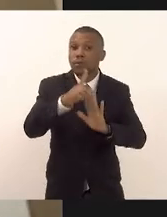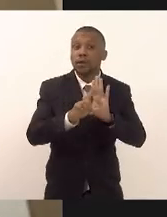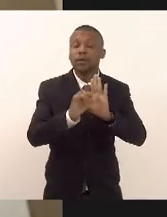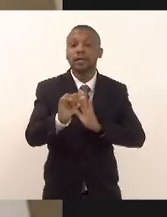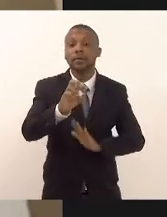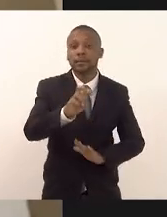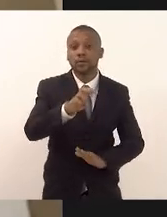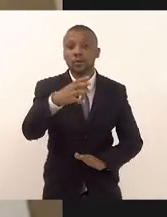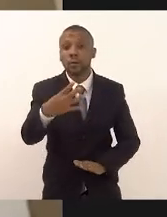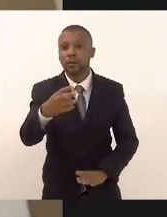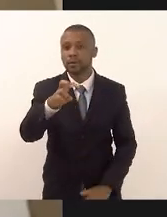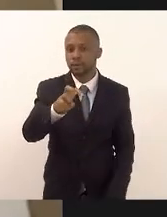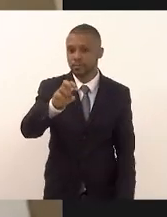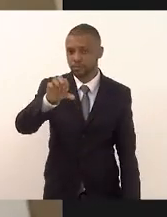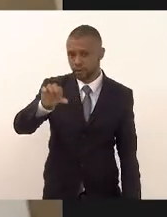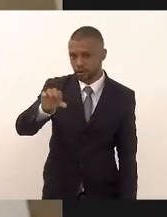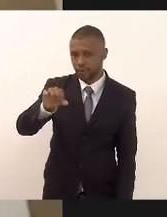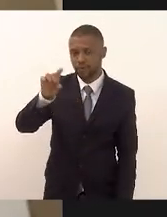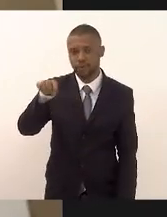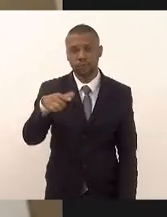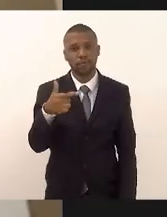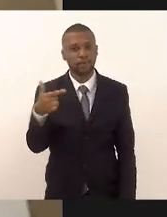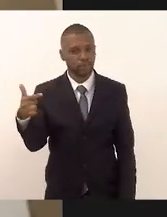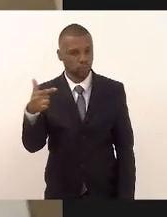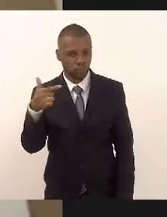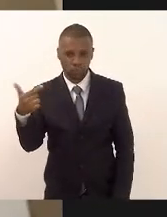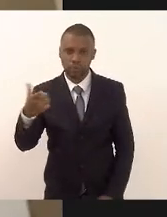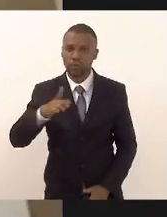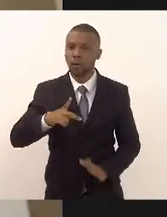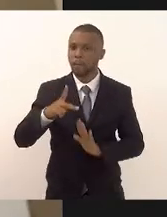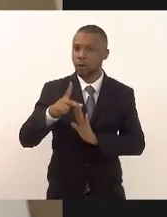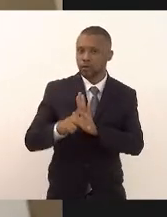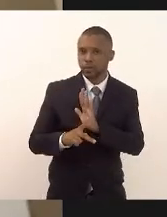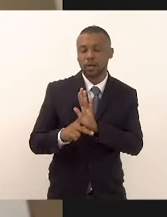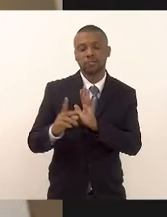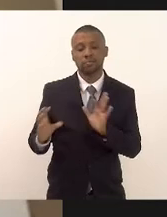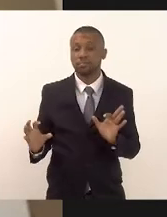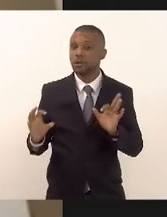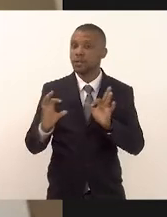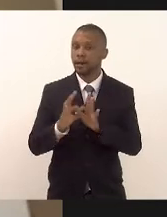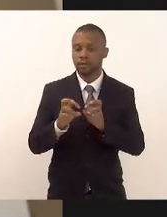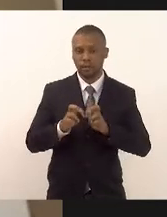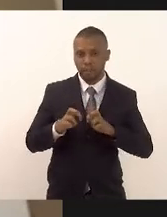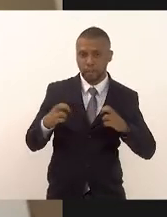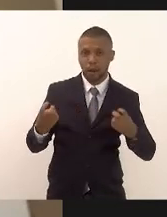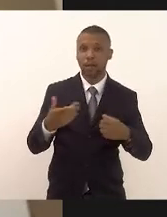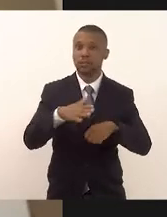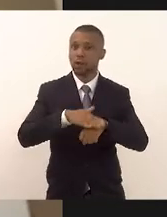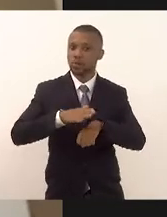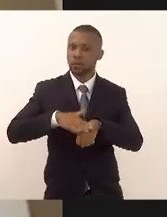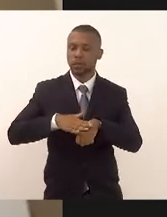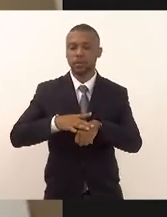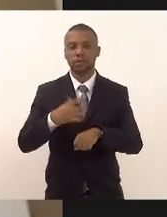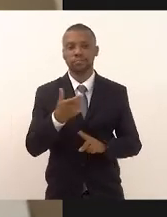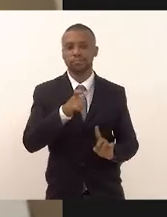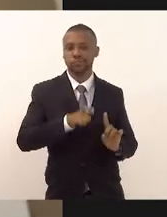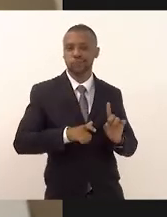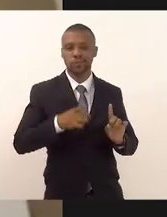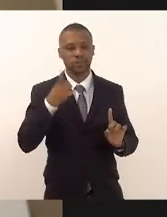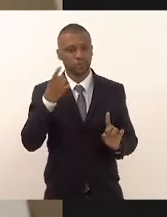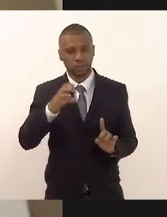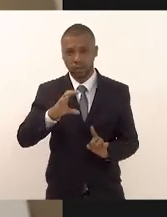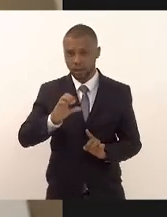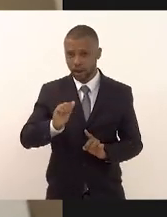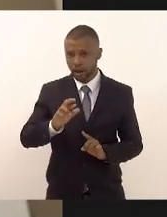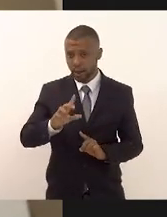5459 de 22, o qual é um projeto de bancada, de autoria do nosso líder Carlos Macedo,